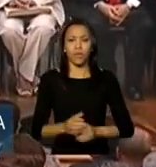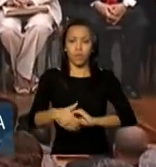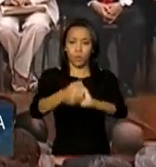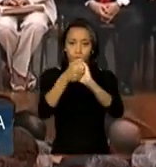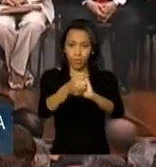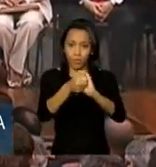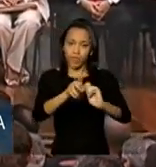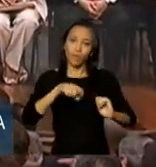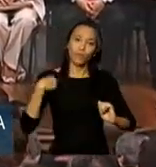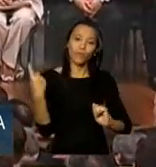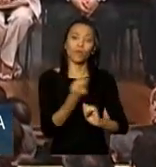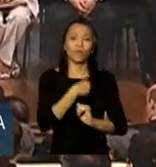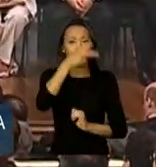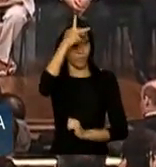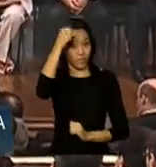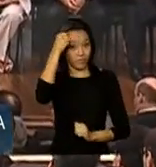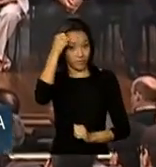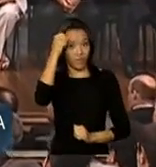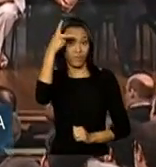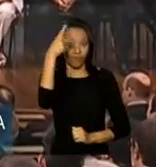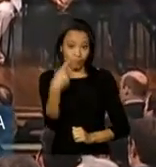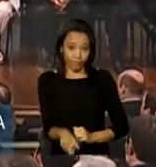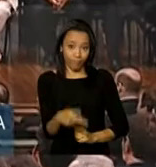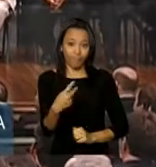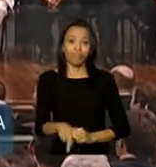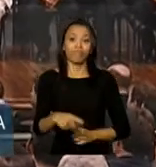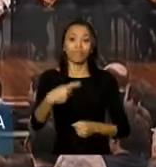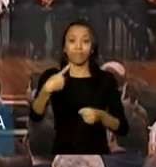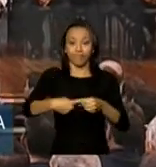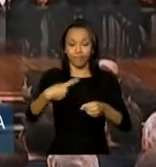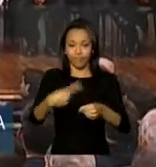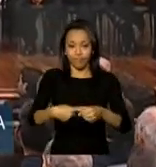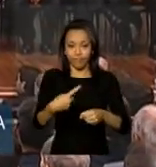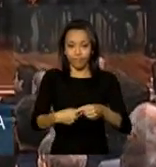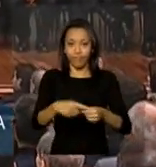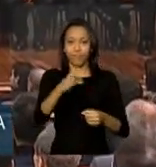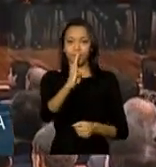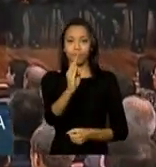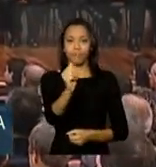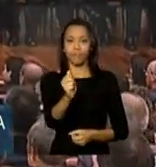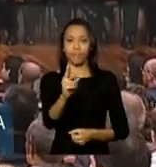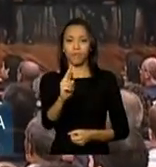cumprimentar o nosso prefeito, anfitrião, prefeito de Caxias do Sul, Alceu Barbosa,